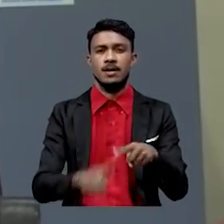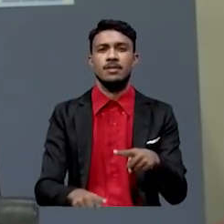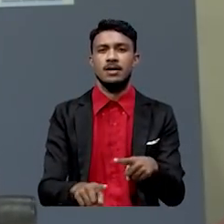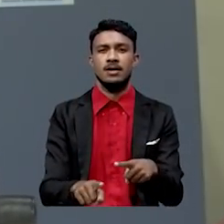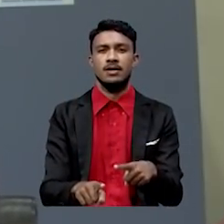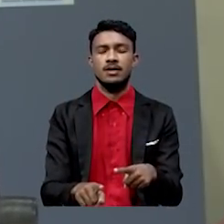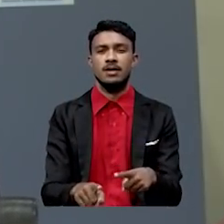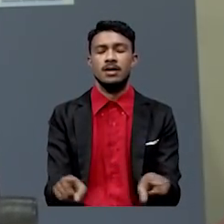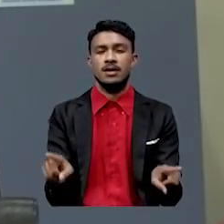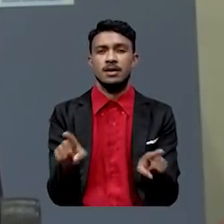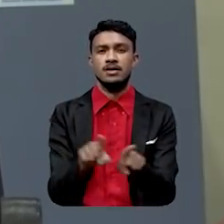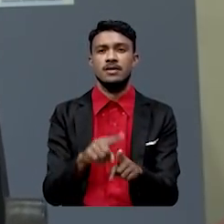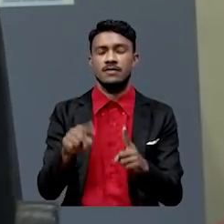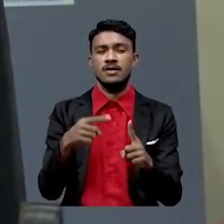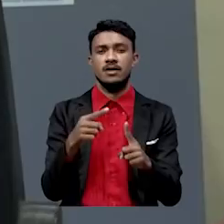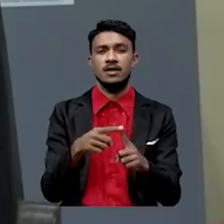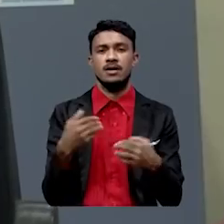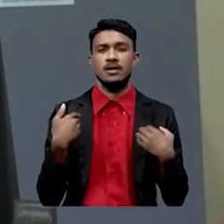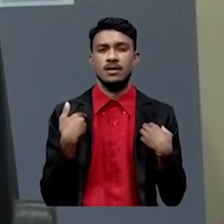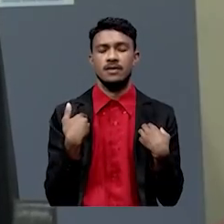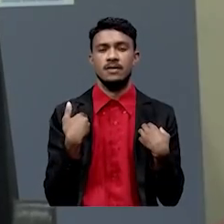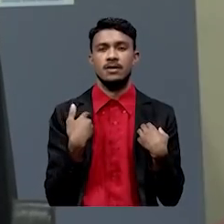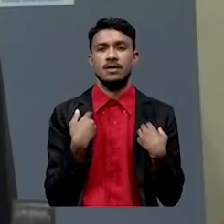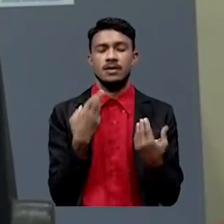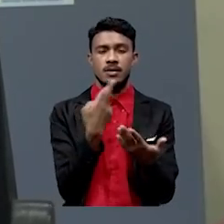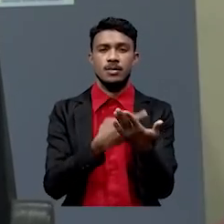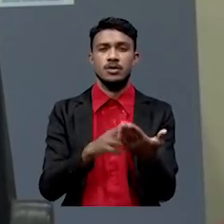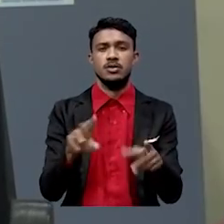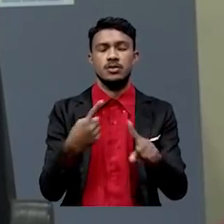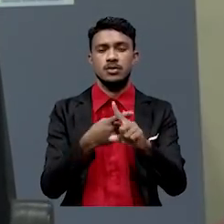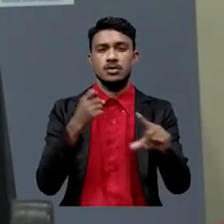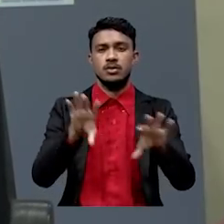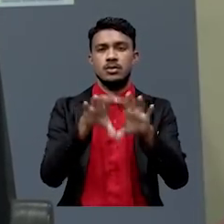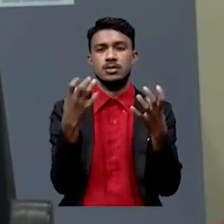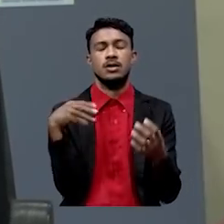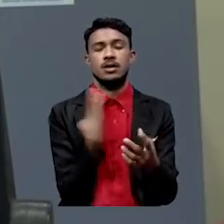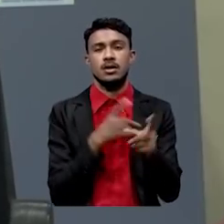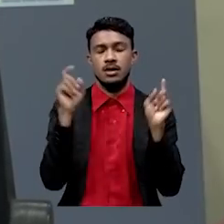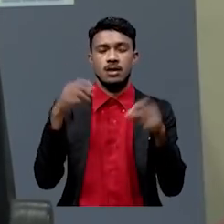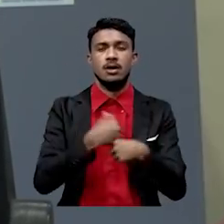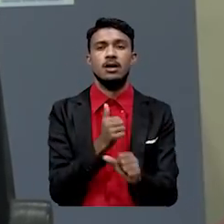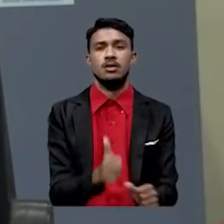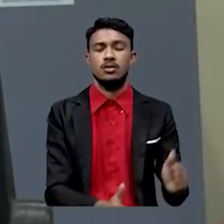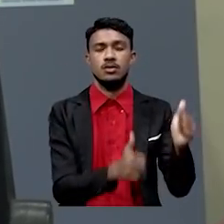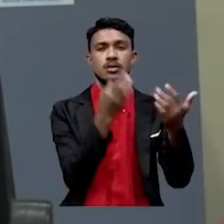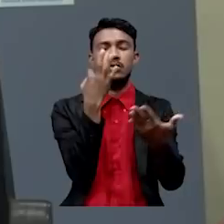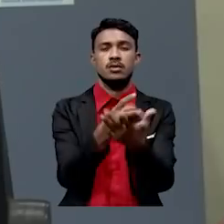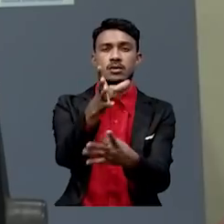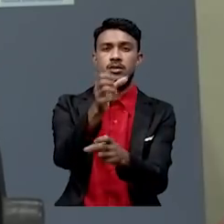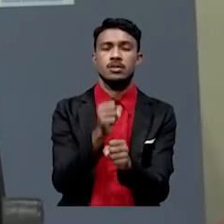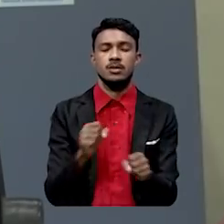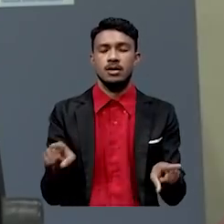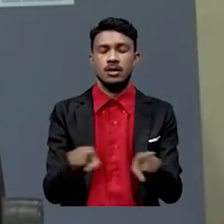submete te ona idana ba bahira ma ia aprovação se conselho mele ta pela aplica be salário mínimo be ke fomba Timor Leste mas agora se